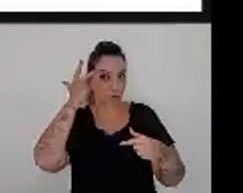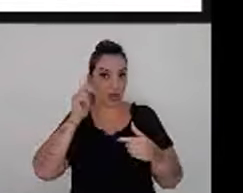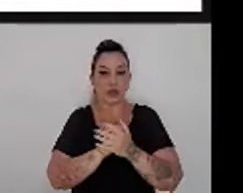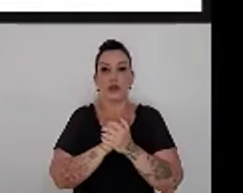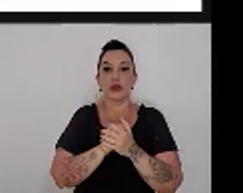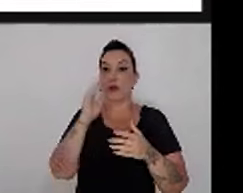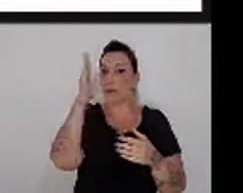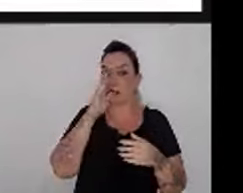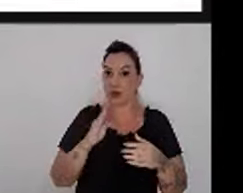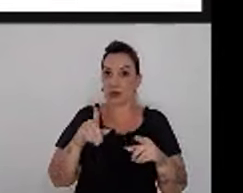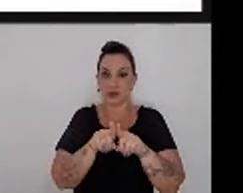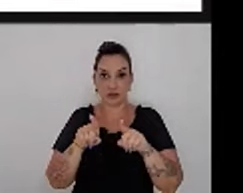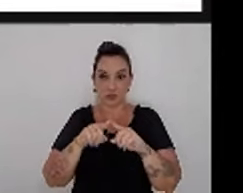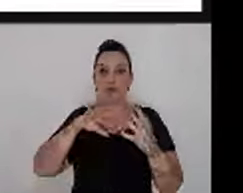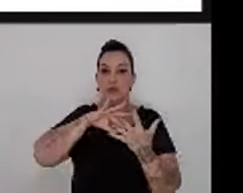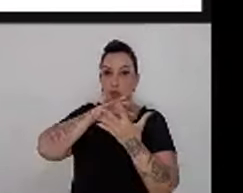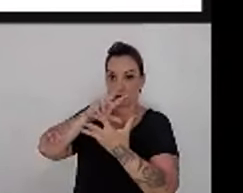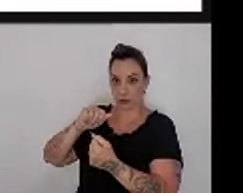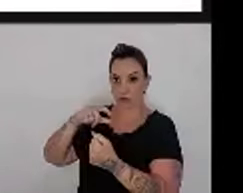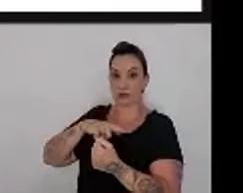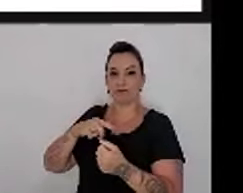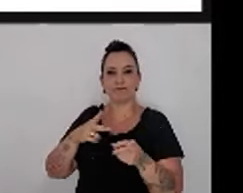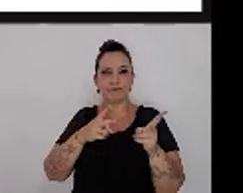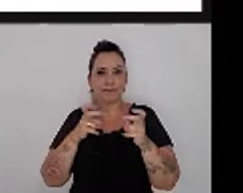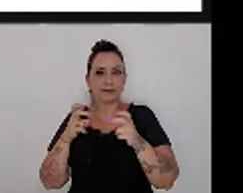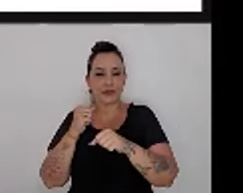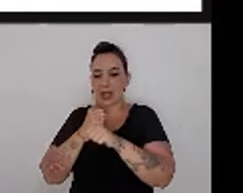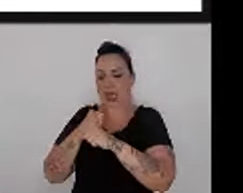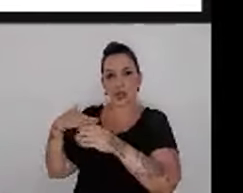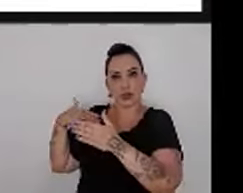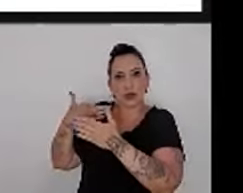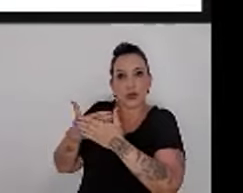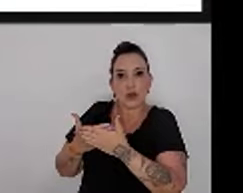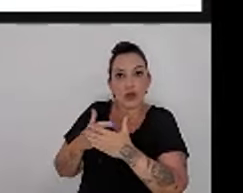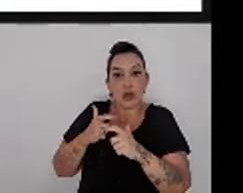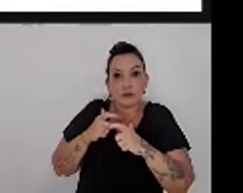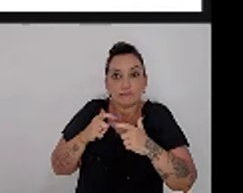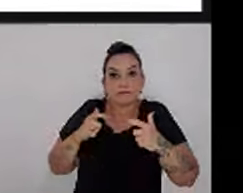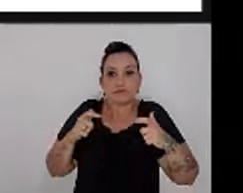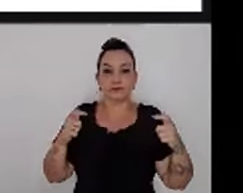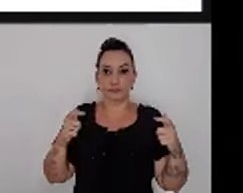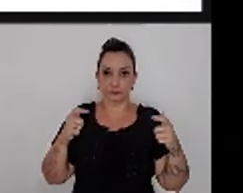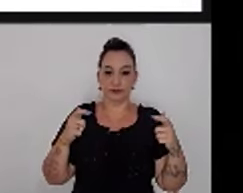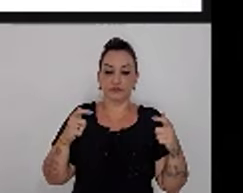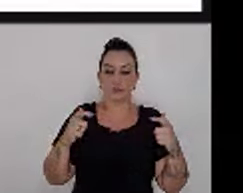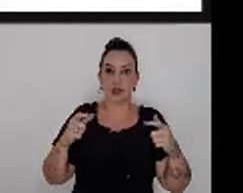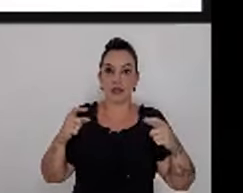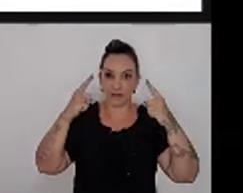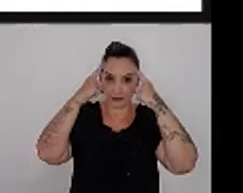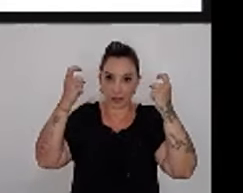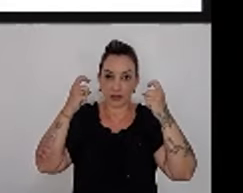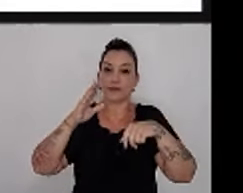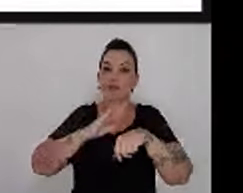normal. O Brasil e também o mundo têm assistido nos últimos anos a um aumento significativo